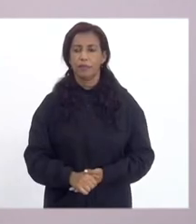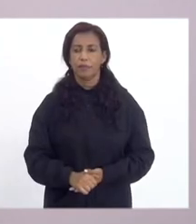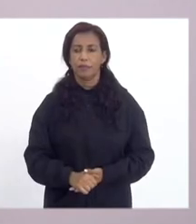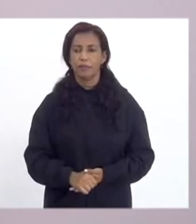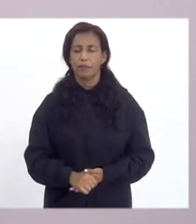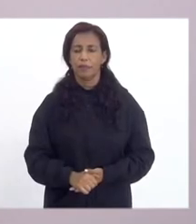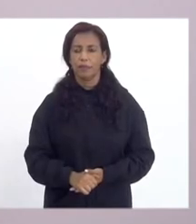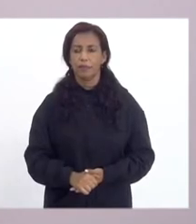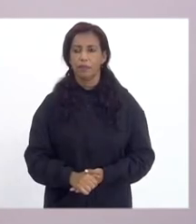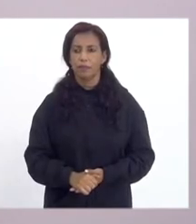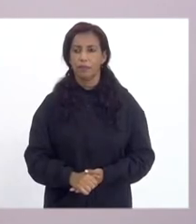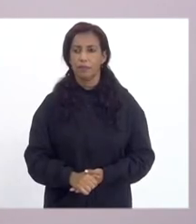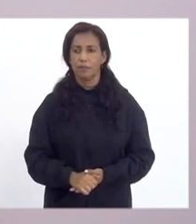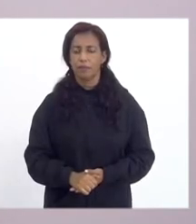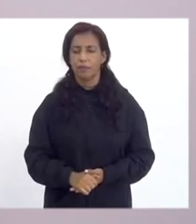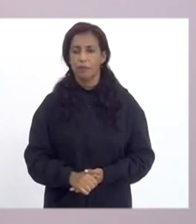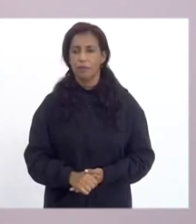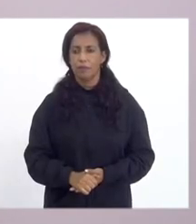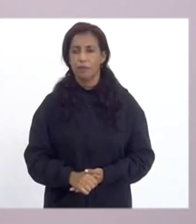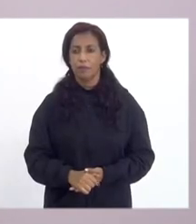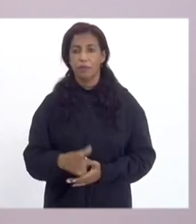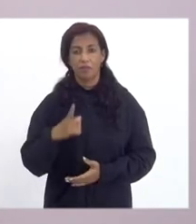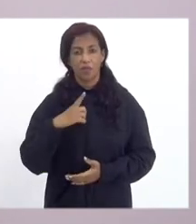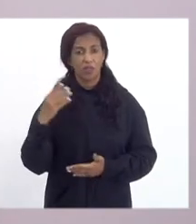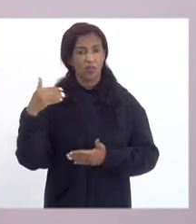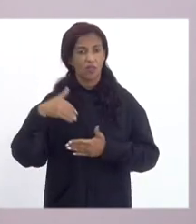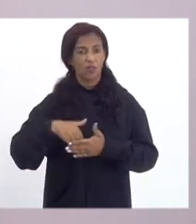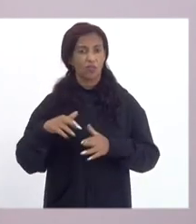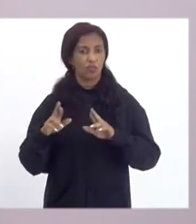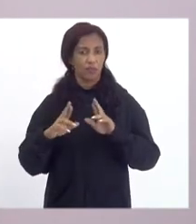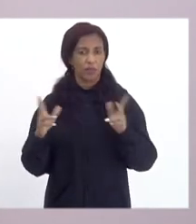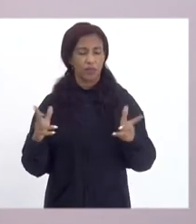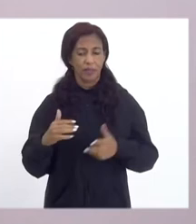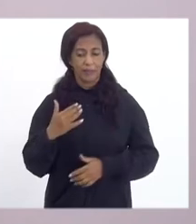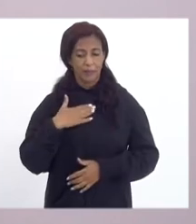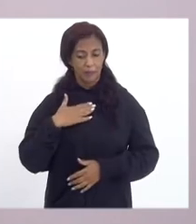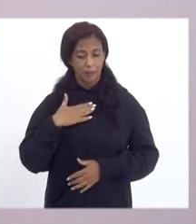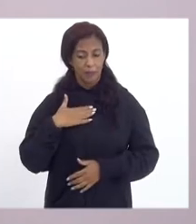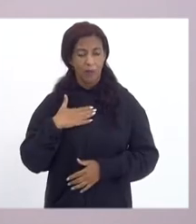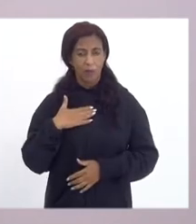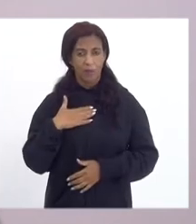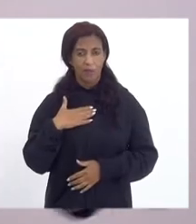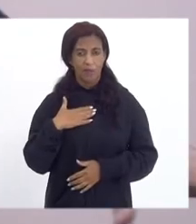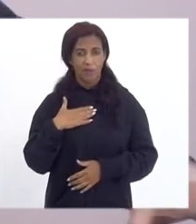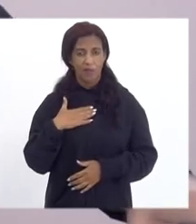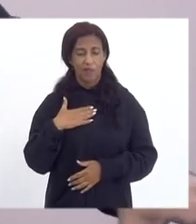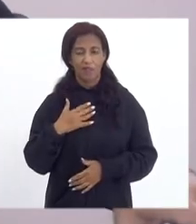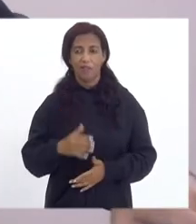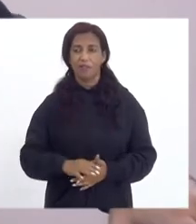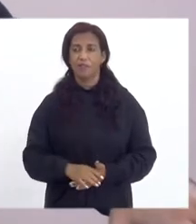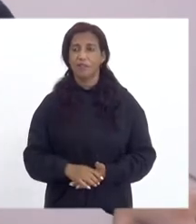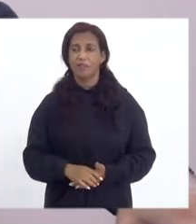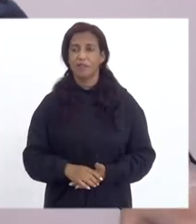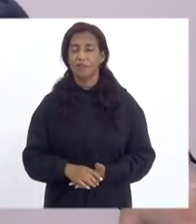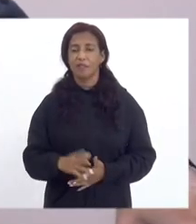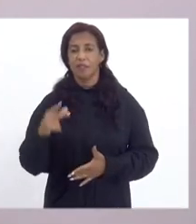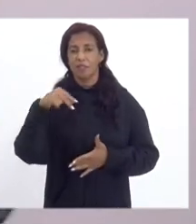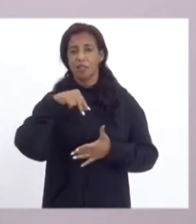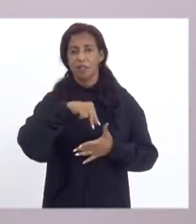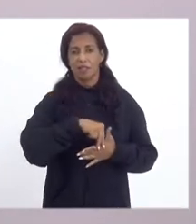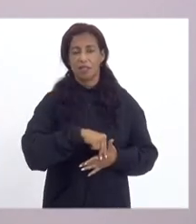tenho um voto diferente no meu próprio PL. Tem que ser